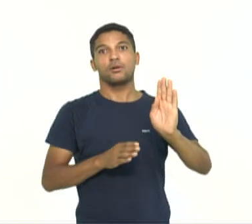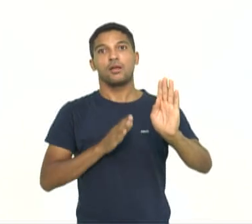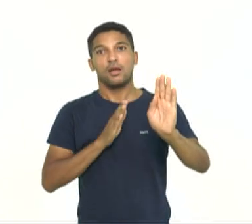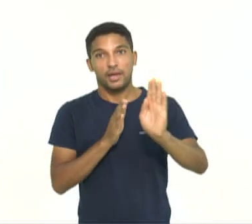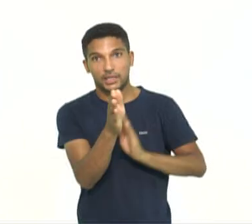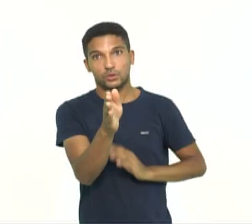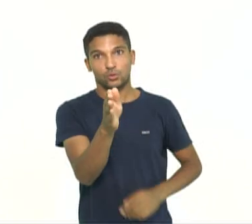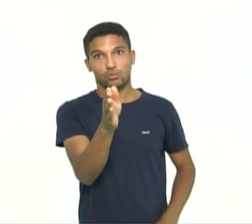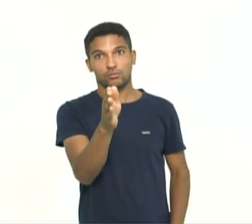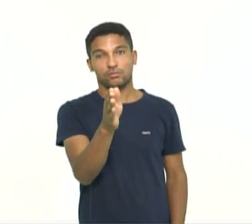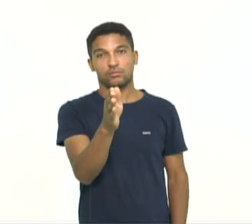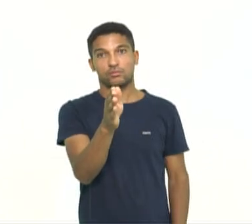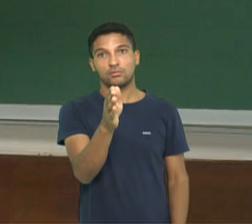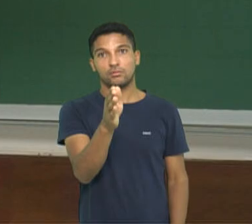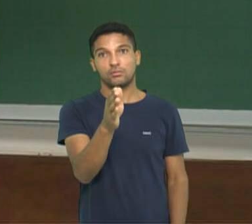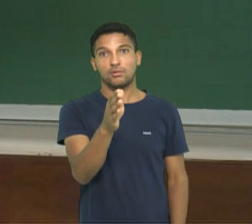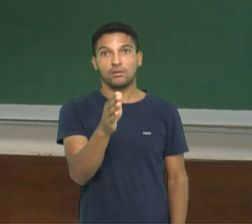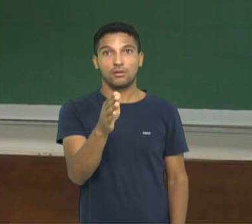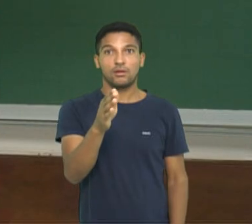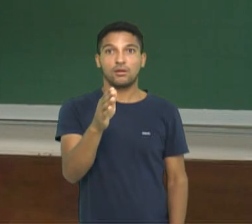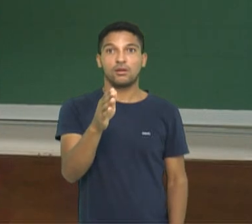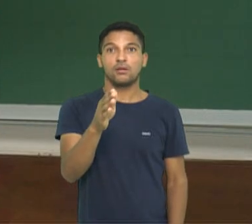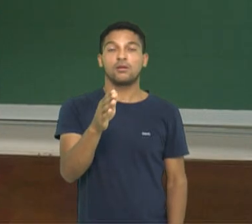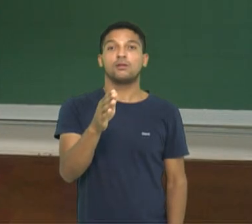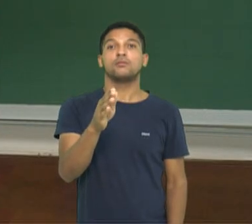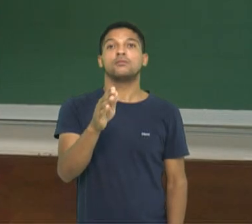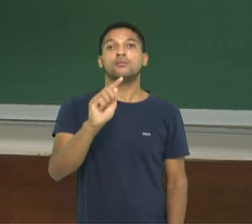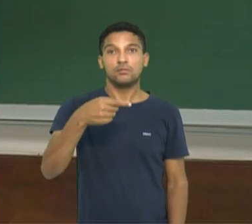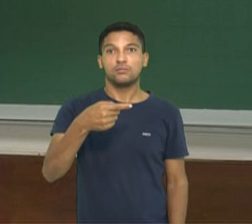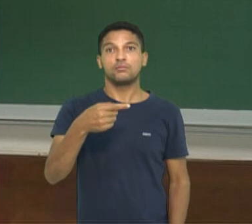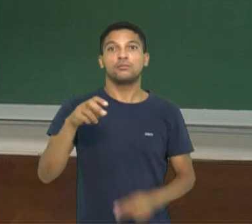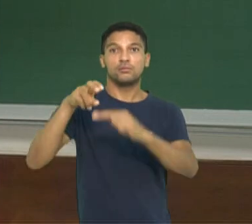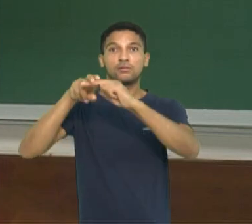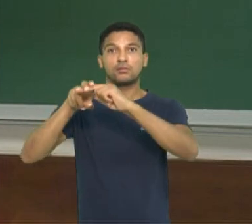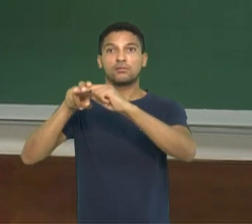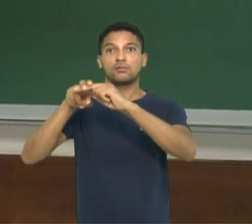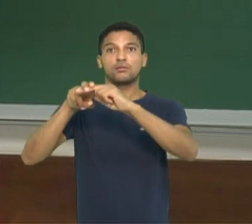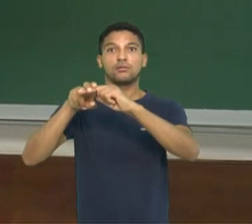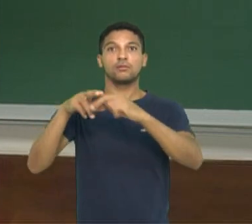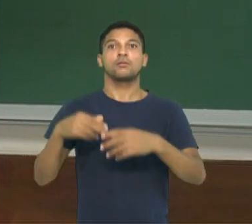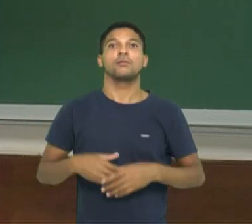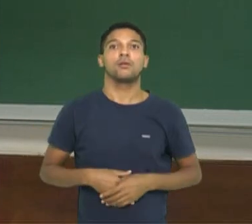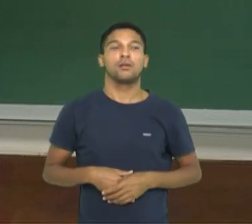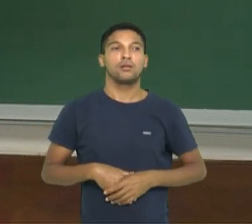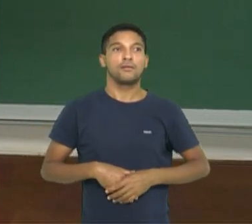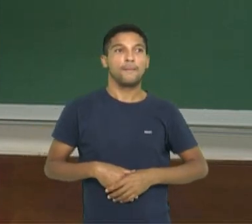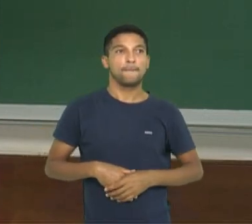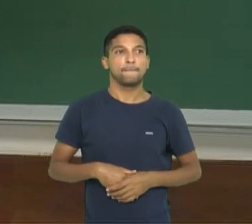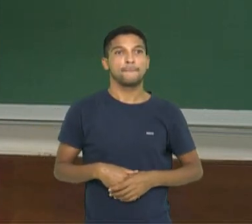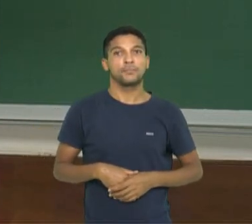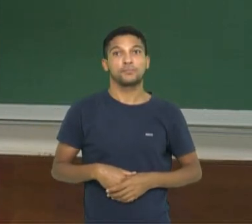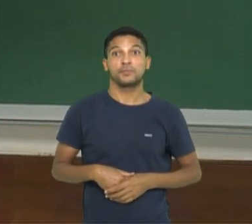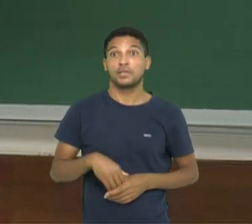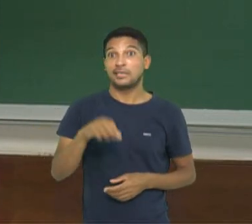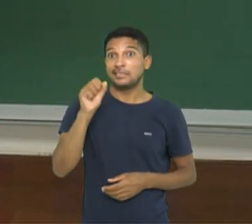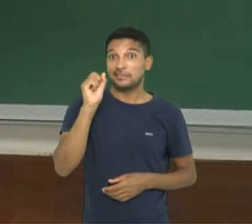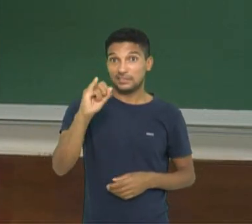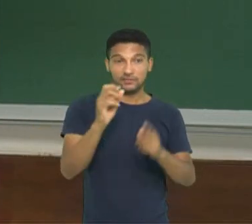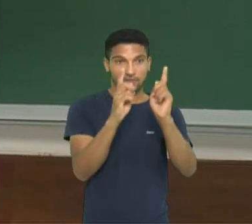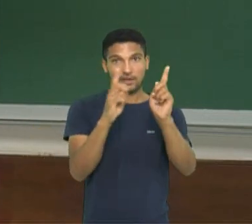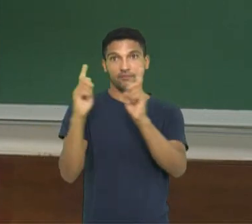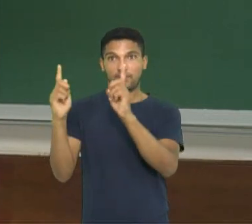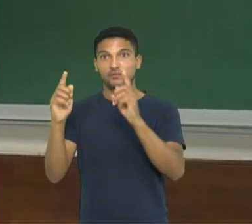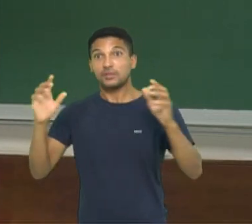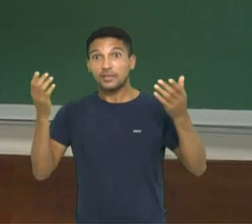ponto final. Se eu quero juntar essas duas ações, essas duas orações, entrar e sentar-se, em uma única frase,